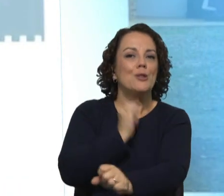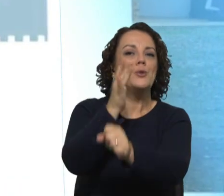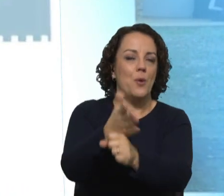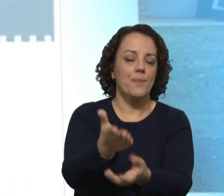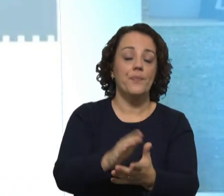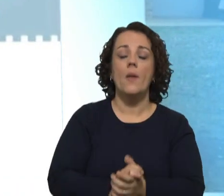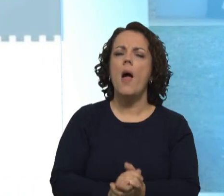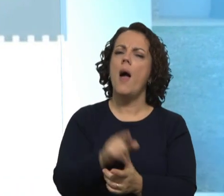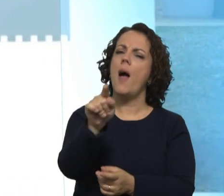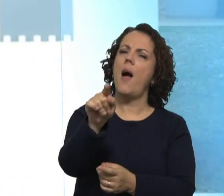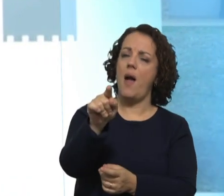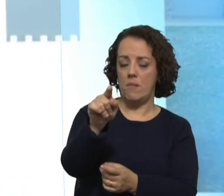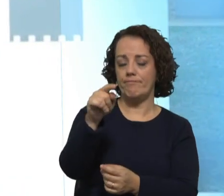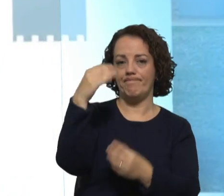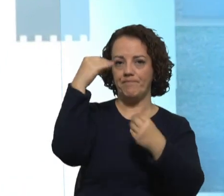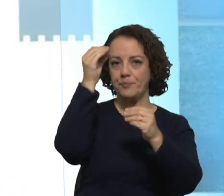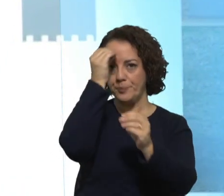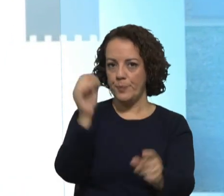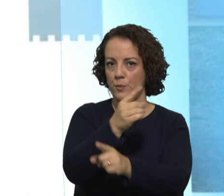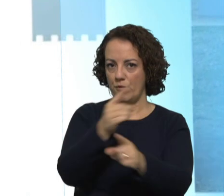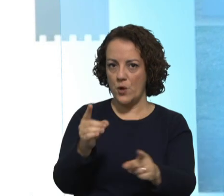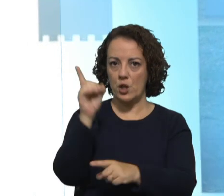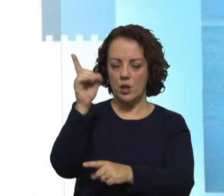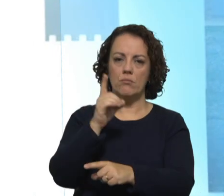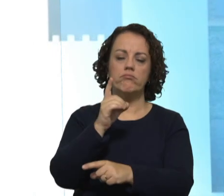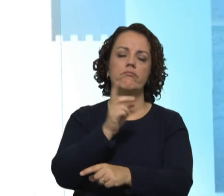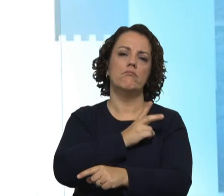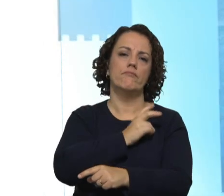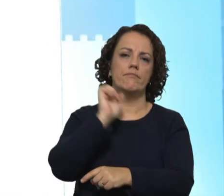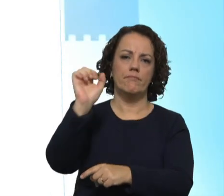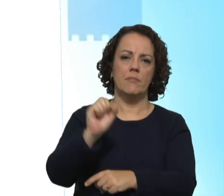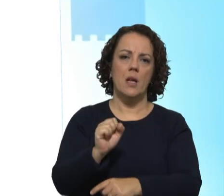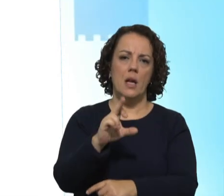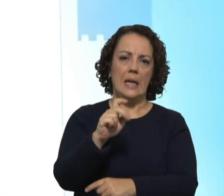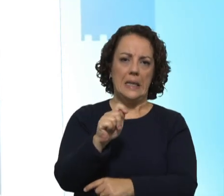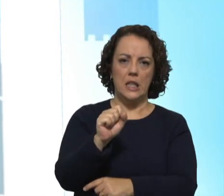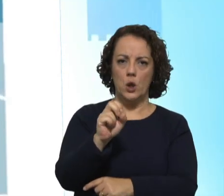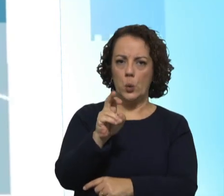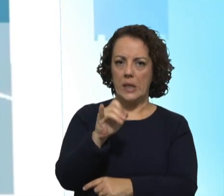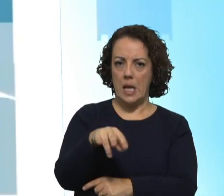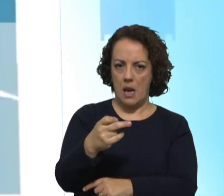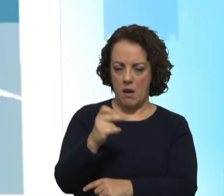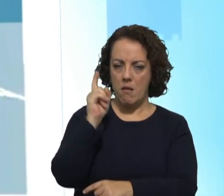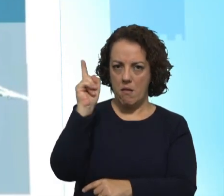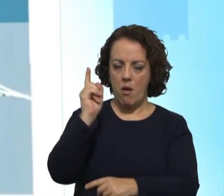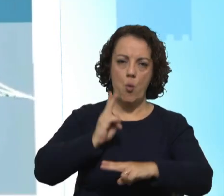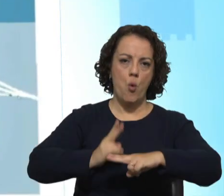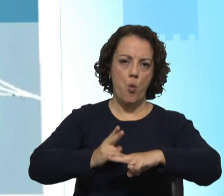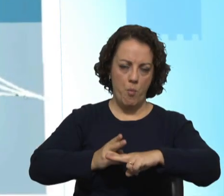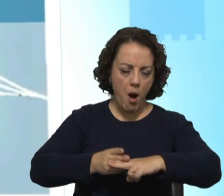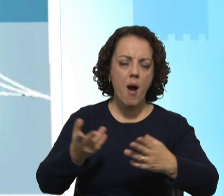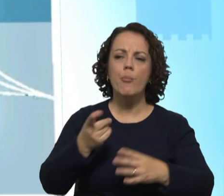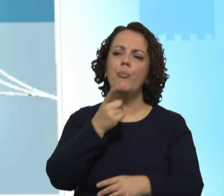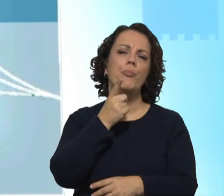professor na Pontifícia Universidade Gregoriana de Roma, em Roma, onde é que sentiu que